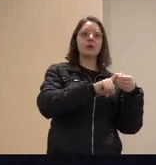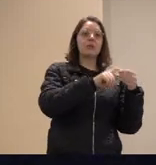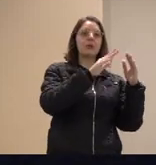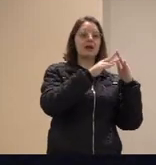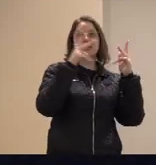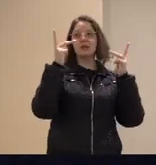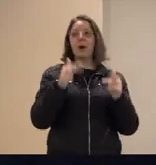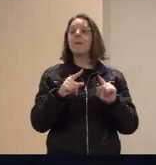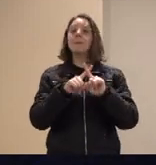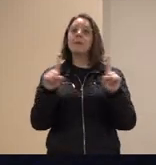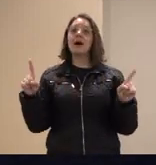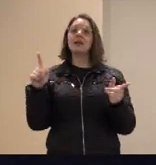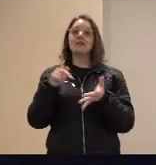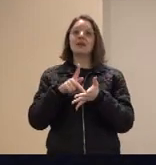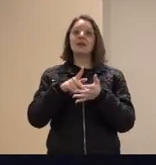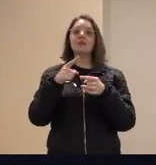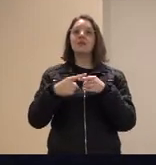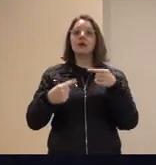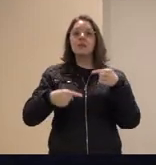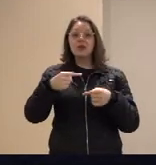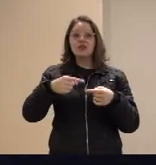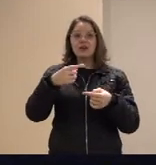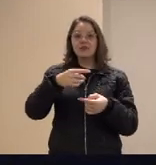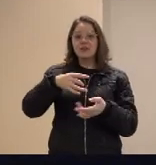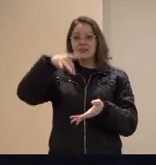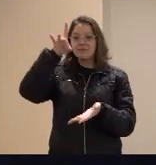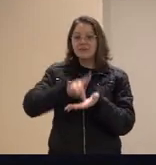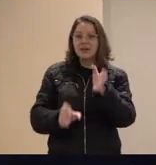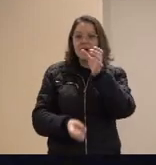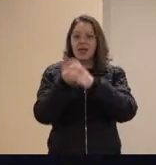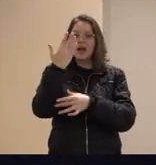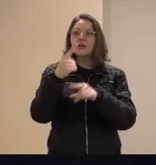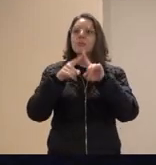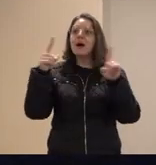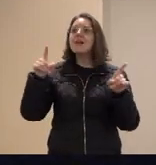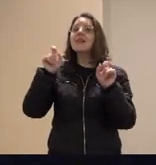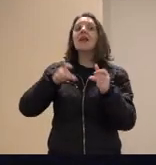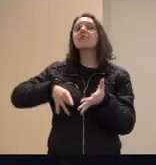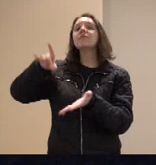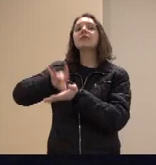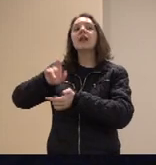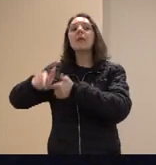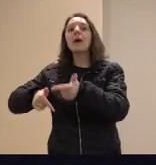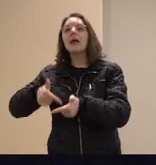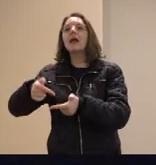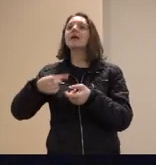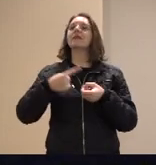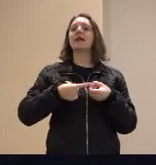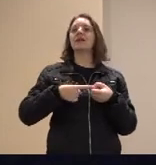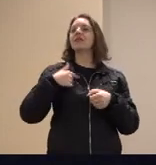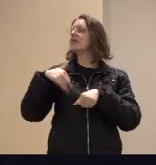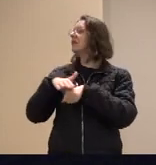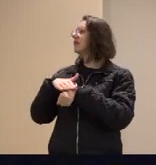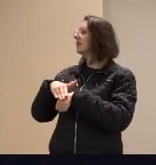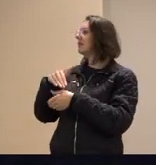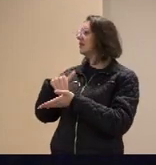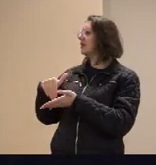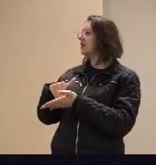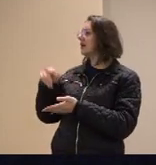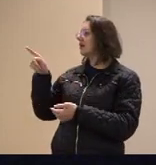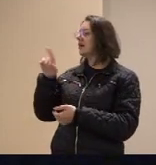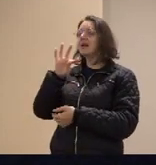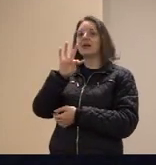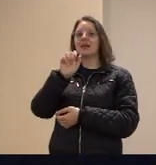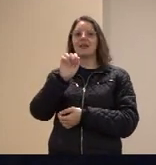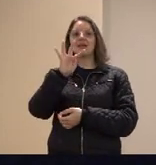isso, ela foi feita, tem que ser efetivada, e quem efetiva é o município. Acabei de falar com a minha secretária aqui agora, quer ver uma coisa? A Tati está